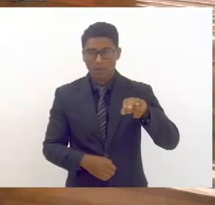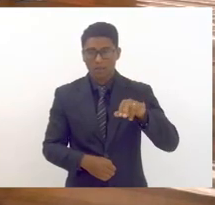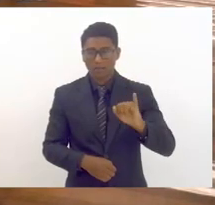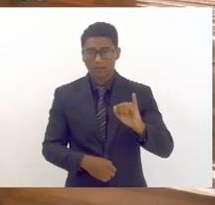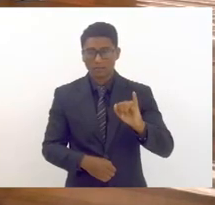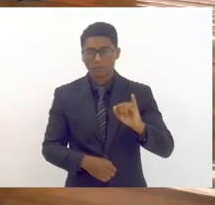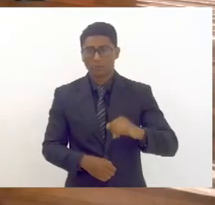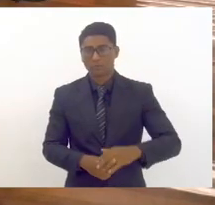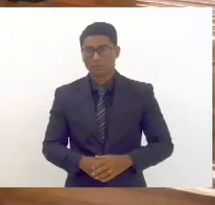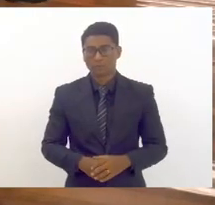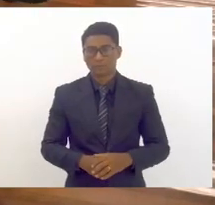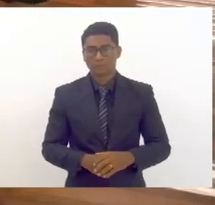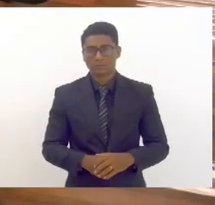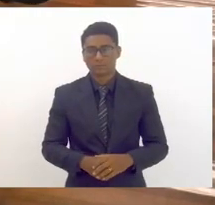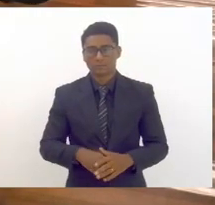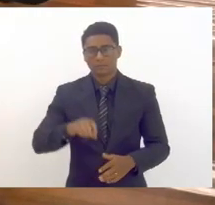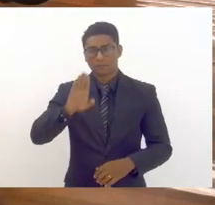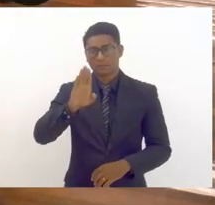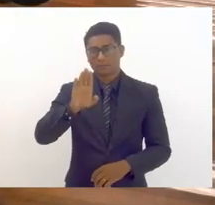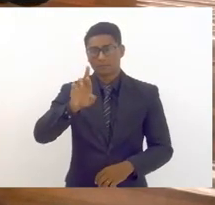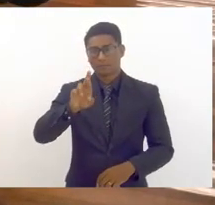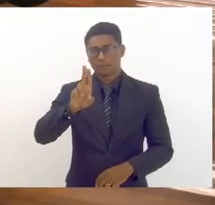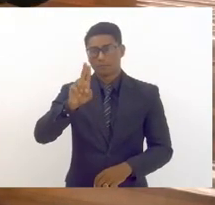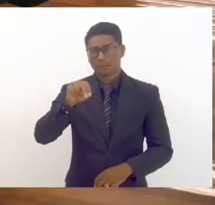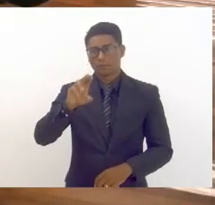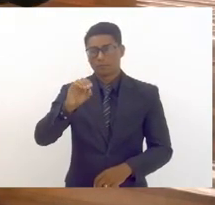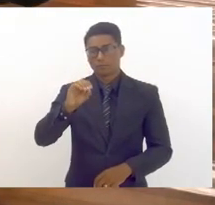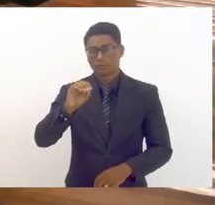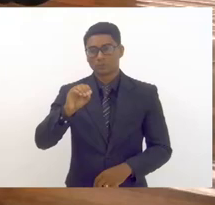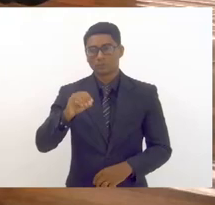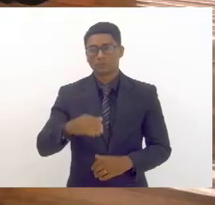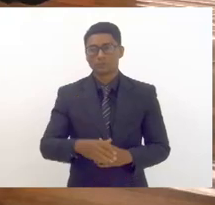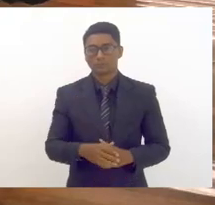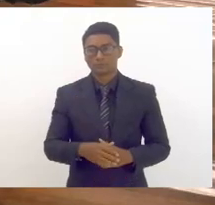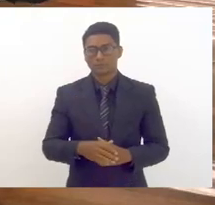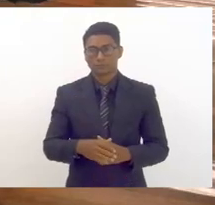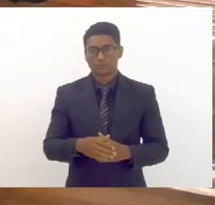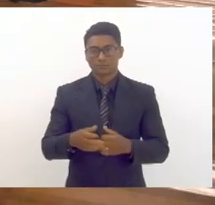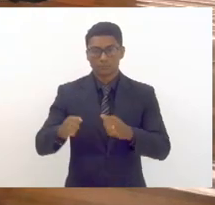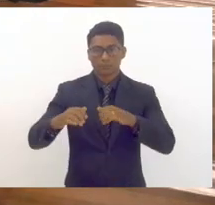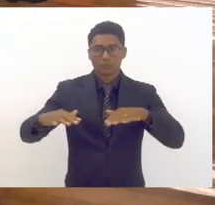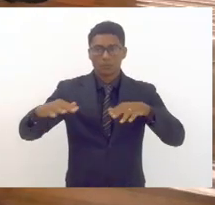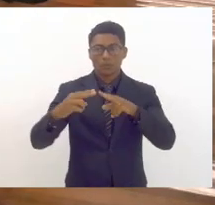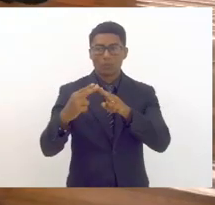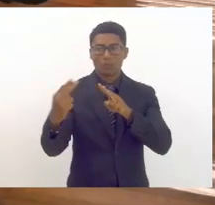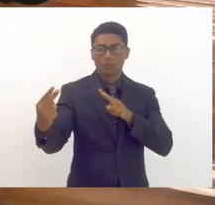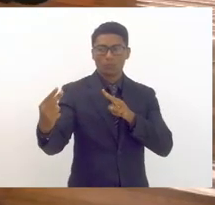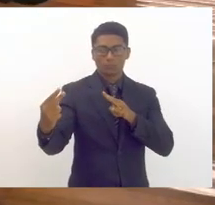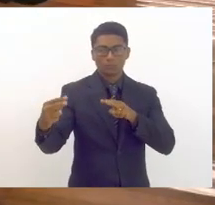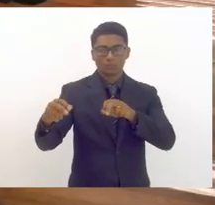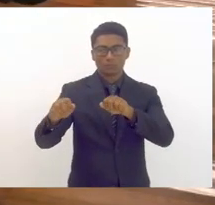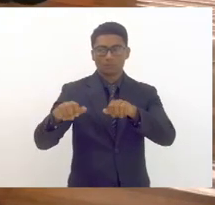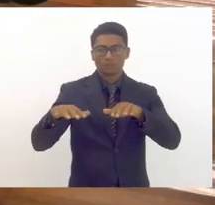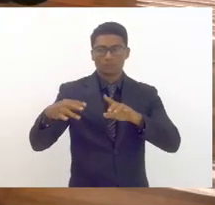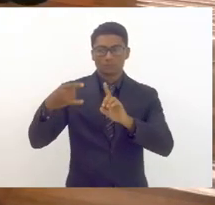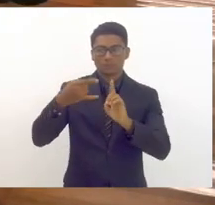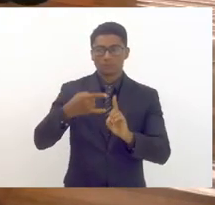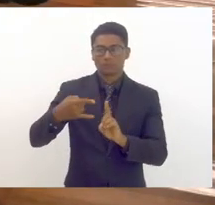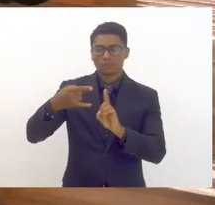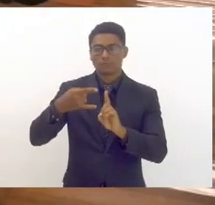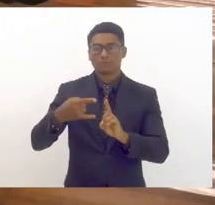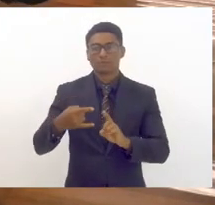coronel Scarini, cumprimentar o Bruno Soares, a todos do que está linkado ao plenário virtual. Tem município